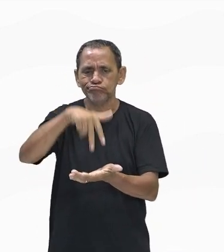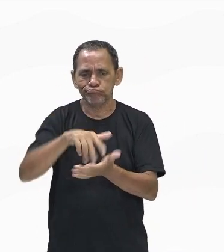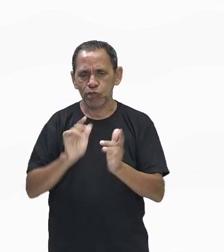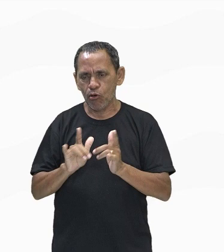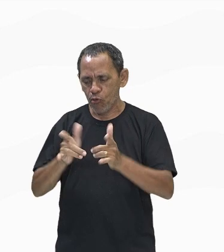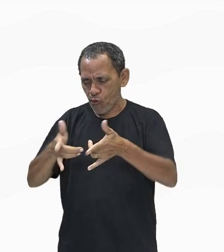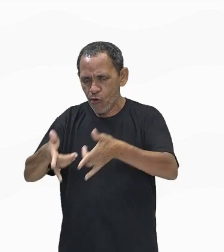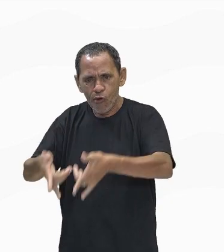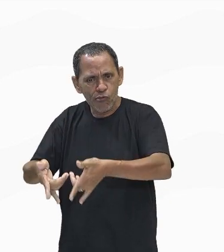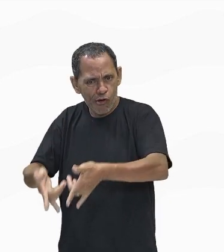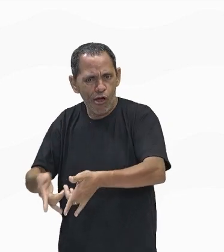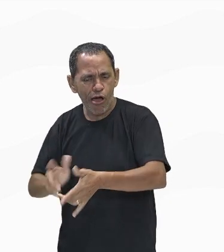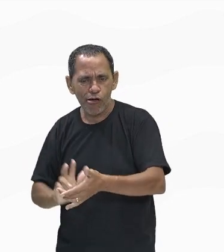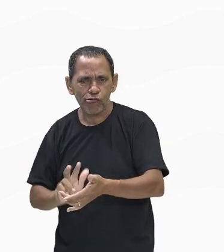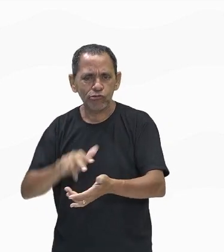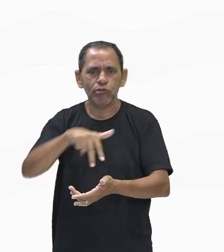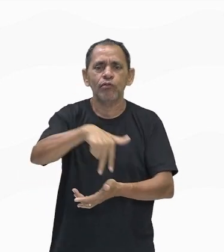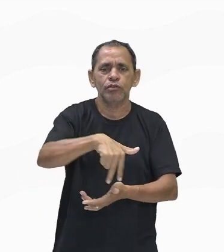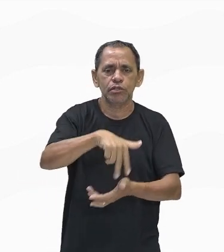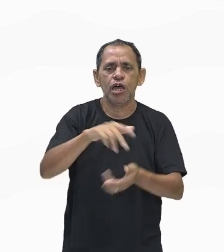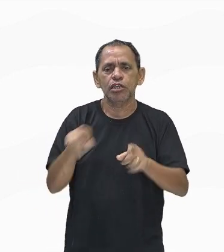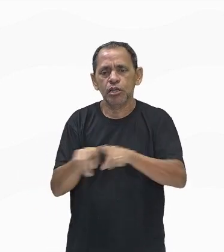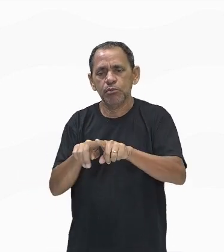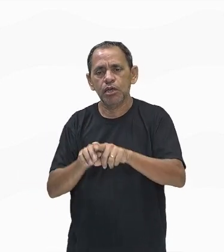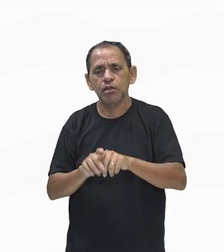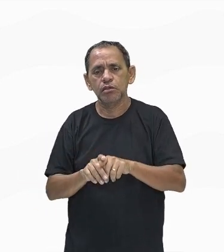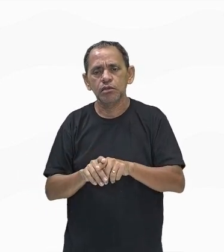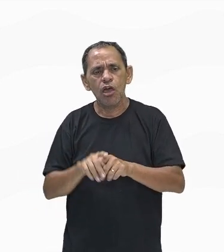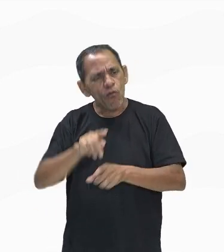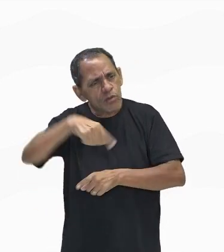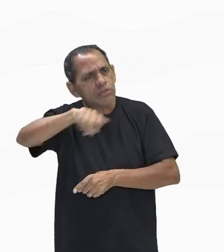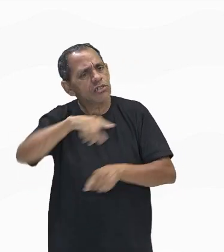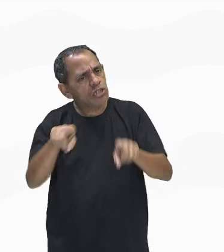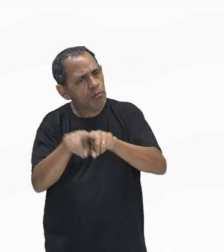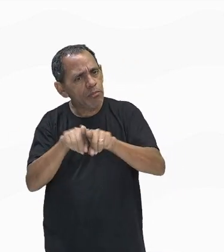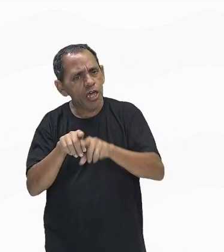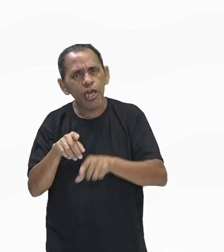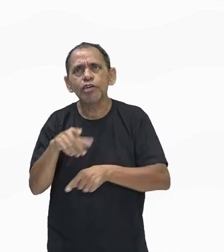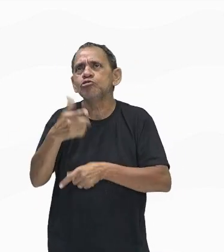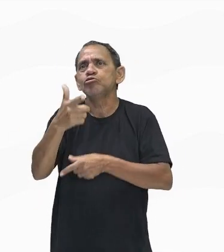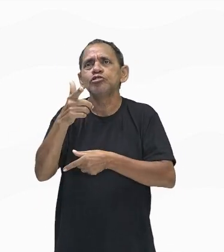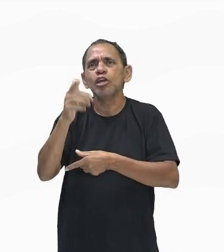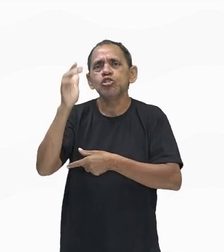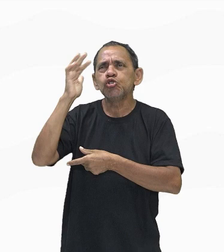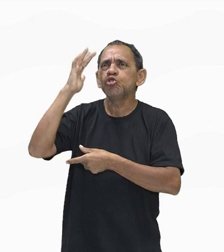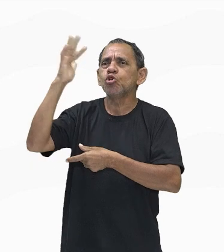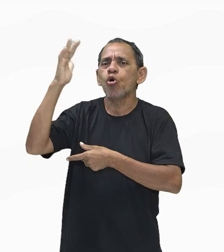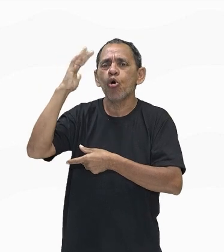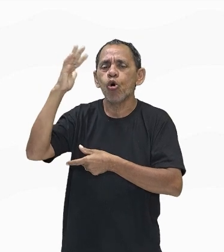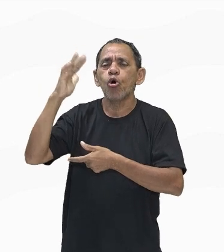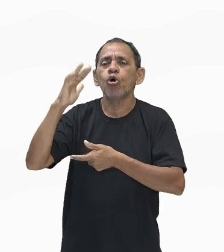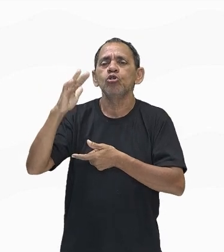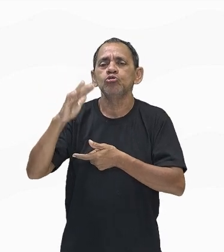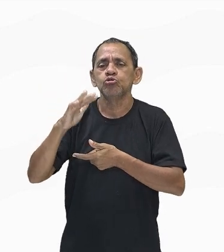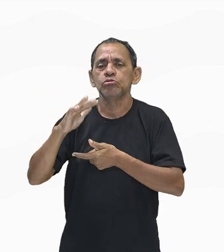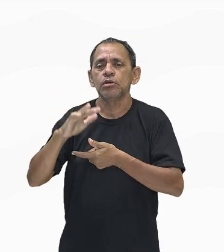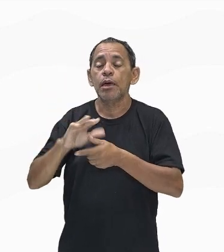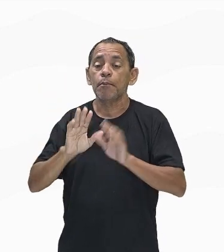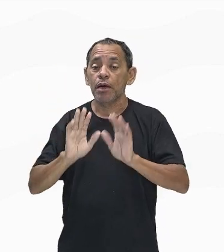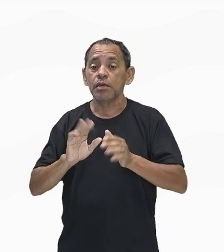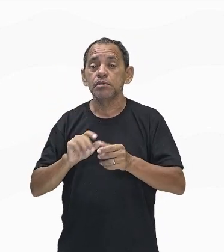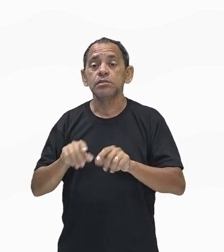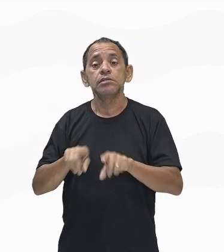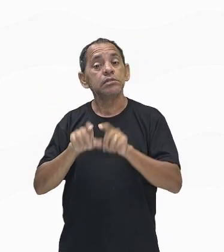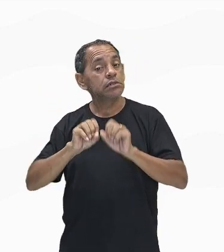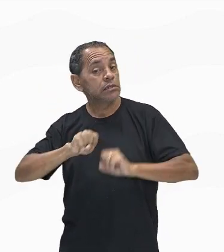não tem grandes sonhos, assim, aqui a gente está falando de sonhos financeiros, né, por exemplo, que